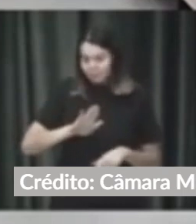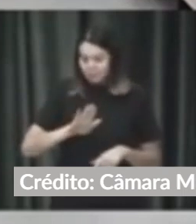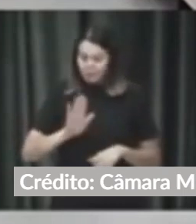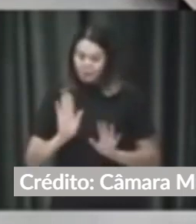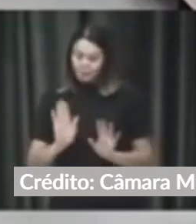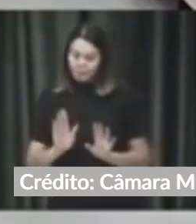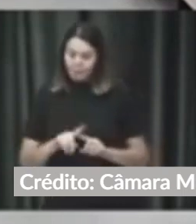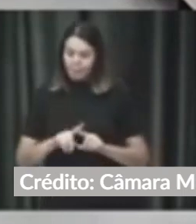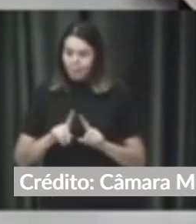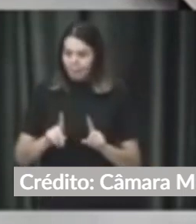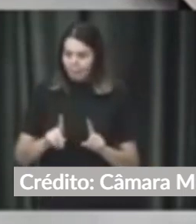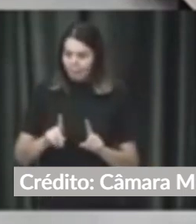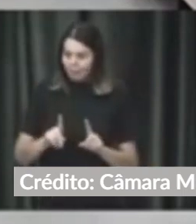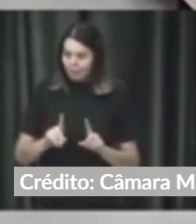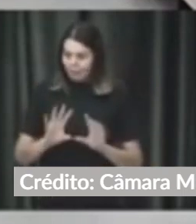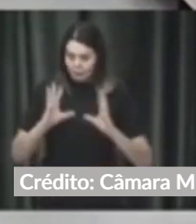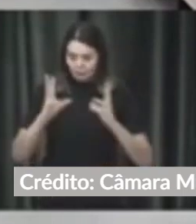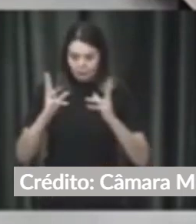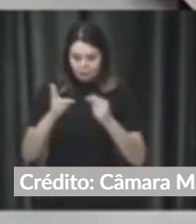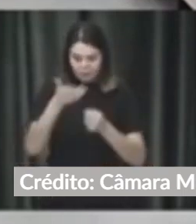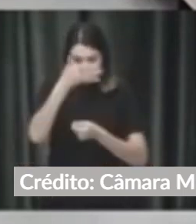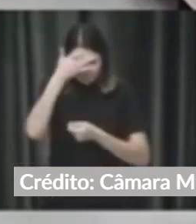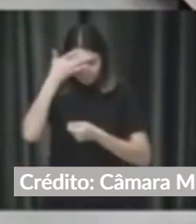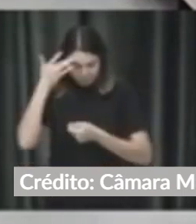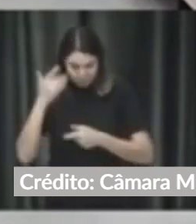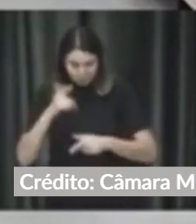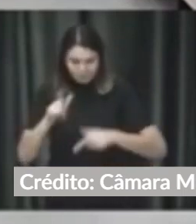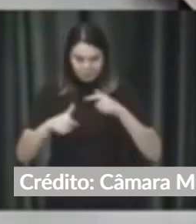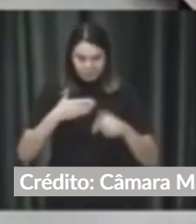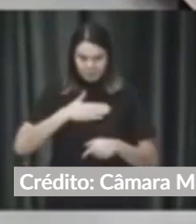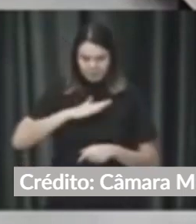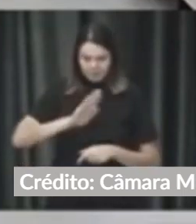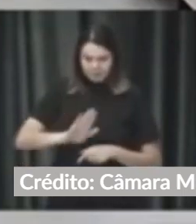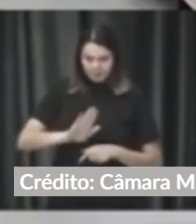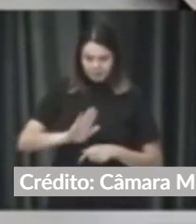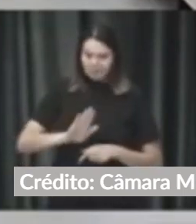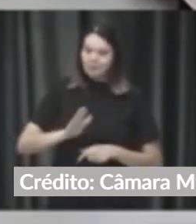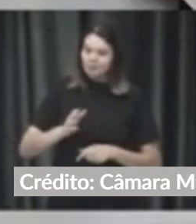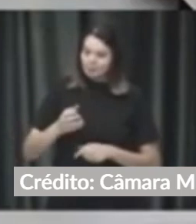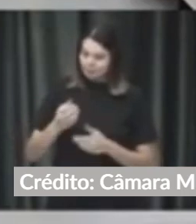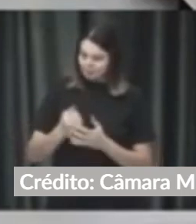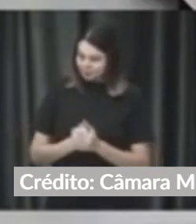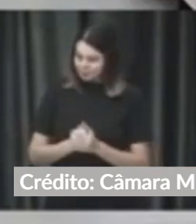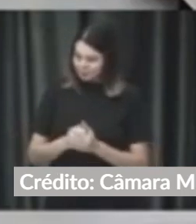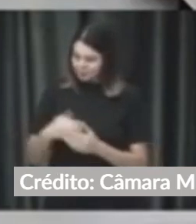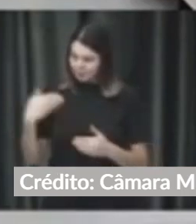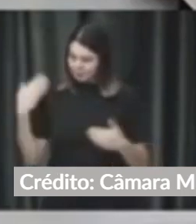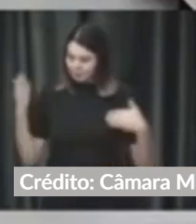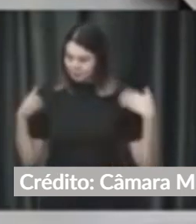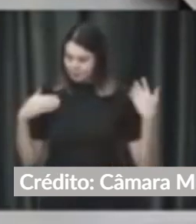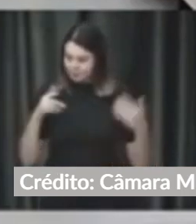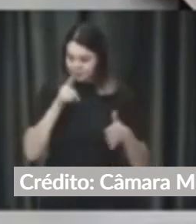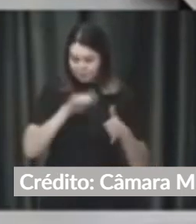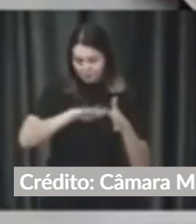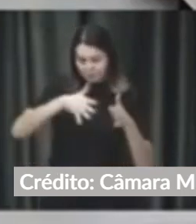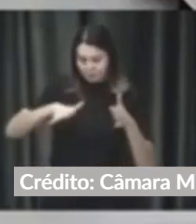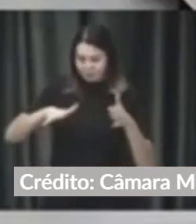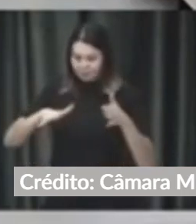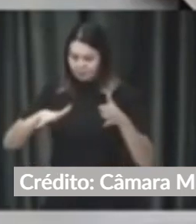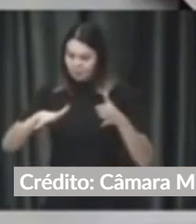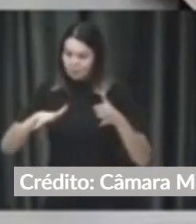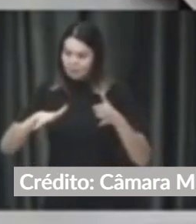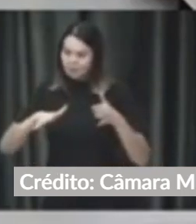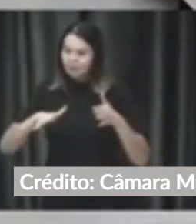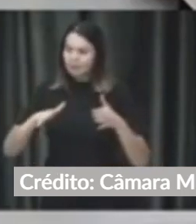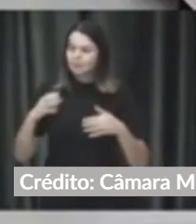não todos, né? Uma parte, não vamos abranger todos, não. Mas daí tem o turismo do Nordeste. Tem as águas do Nordeste. Aí agora vai fazer o